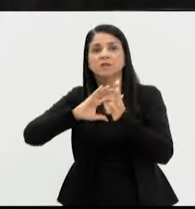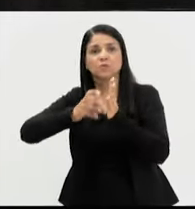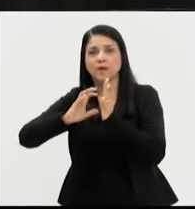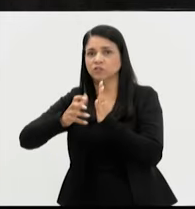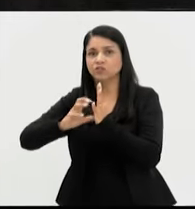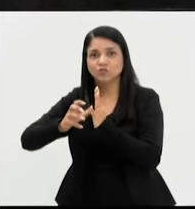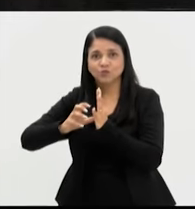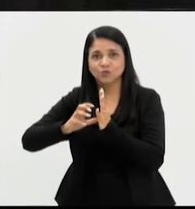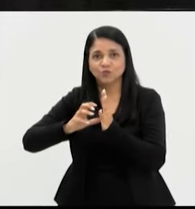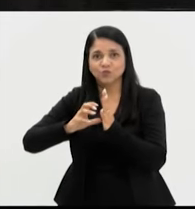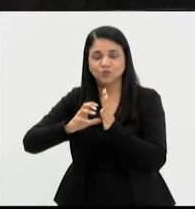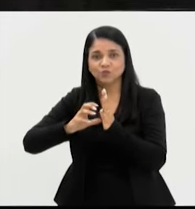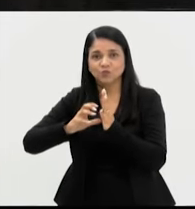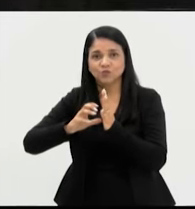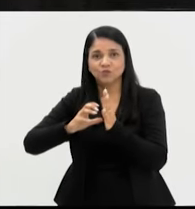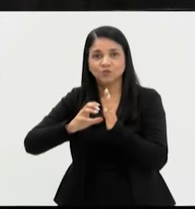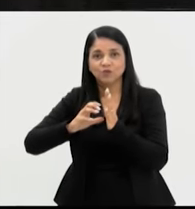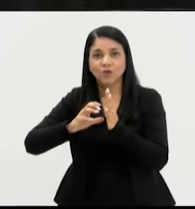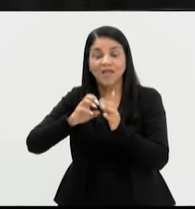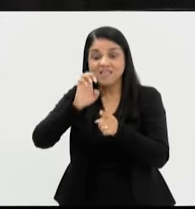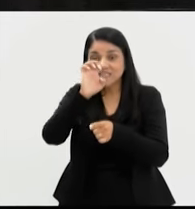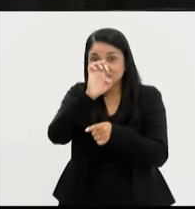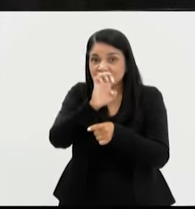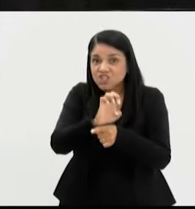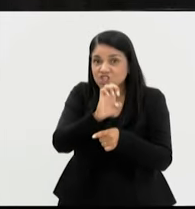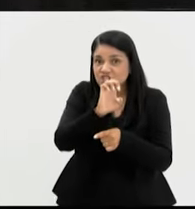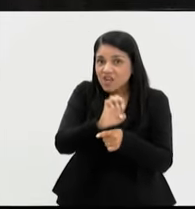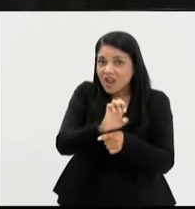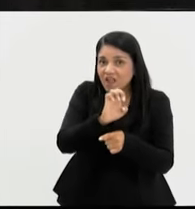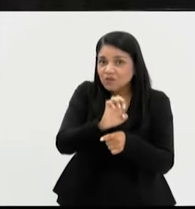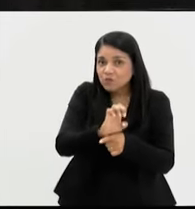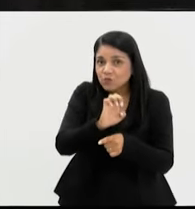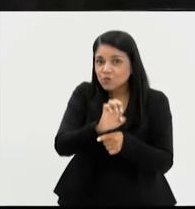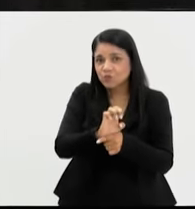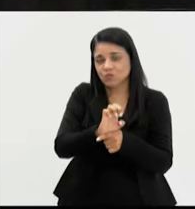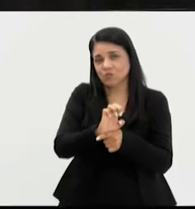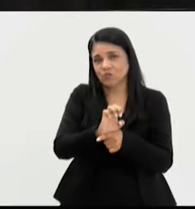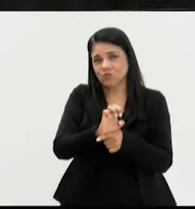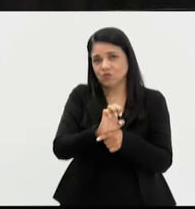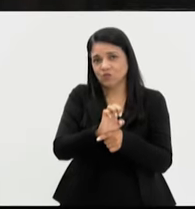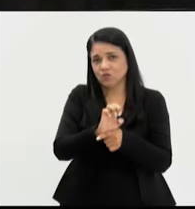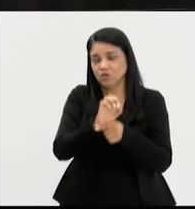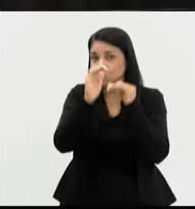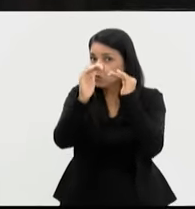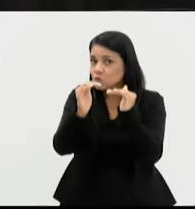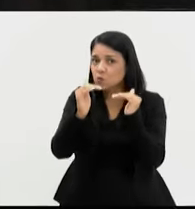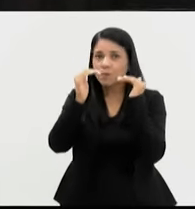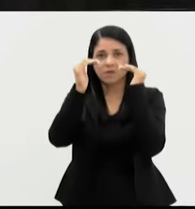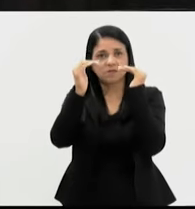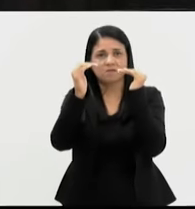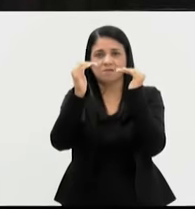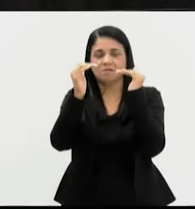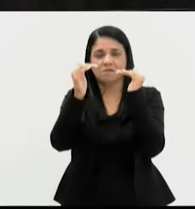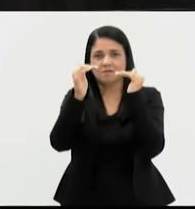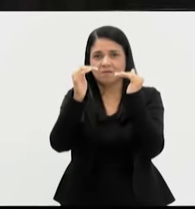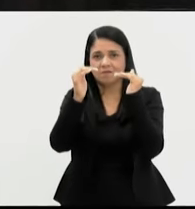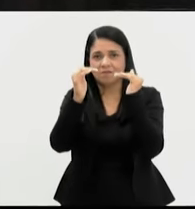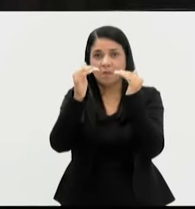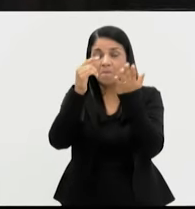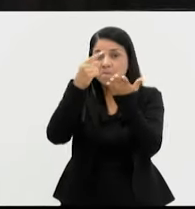porque é uma questão de estado é uma questão de soberania é uma questão do